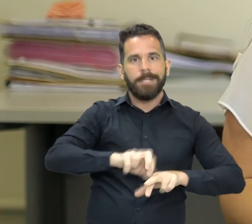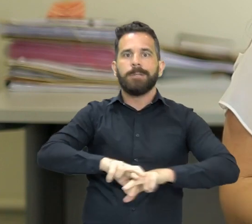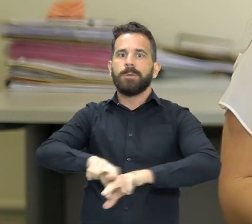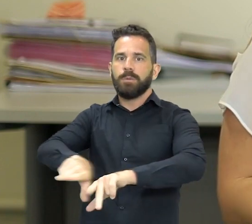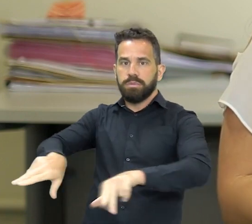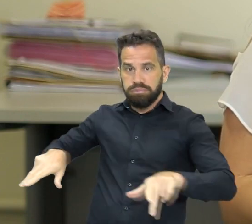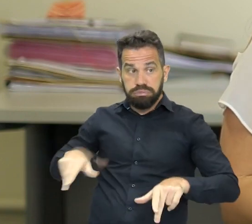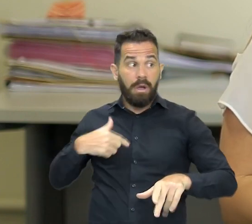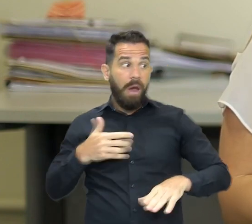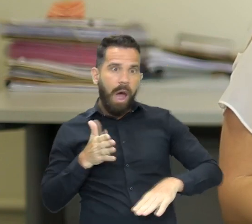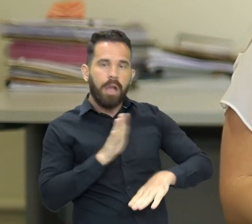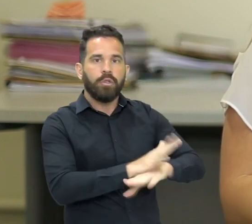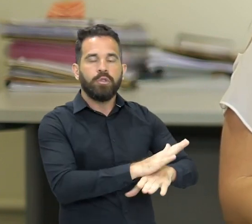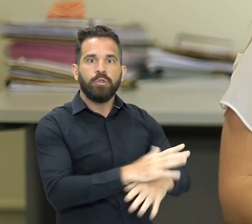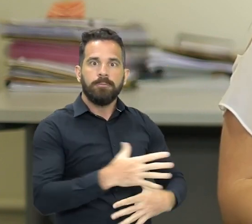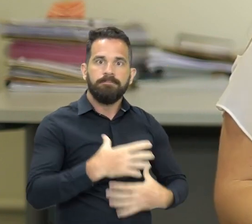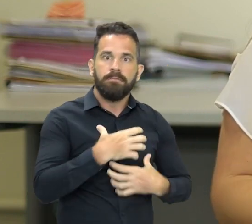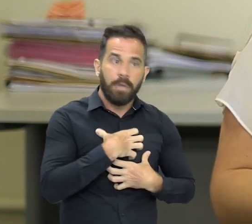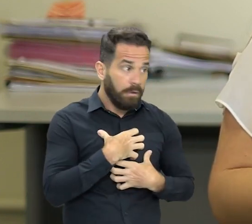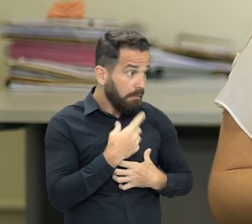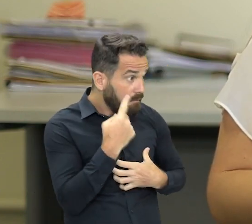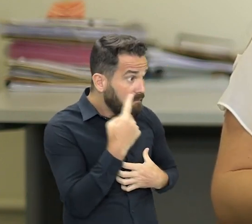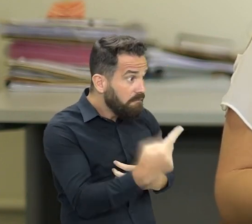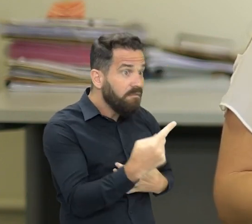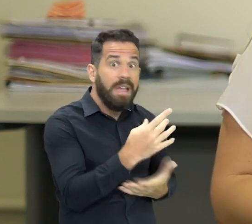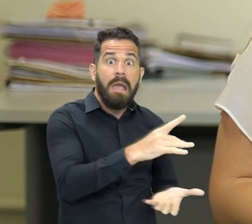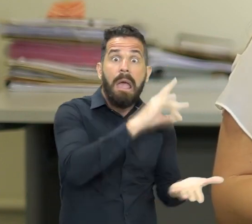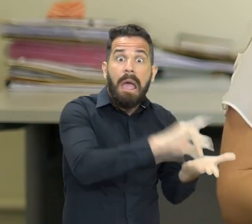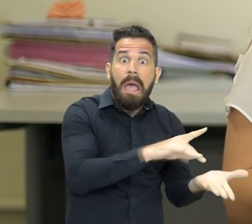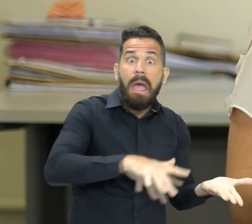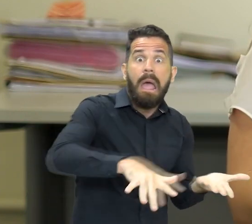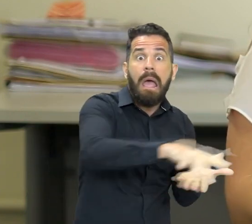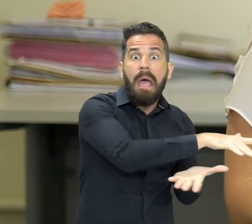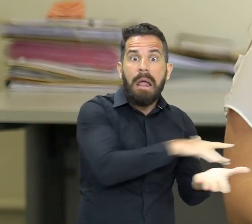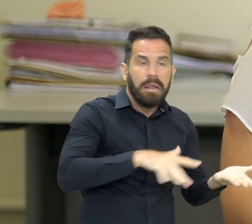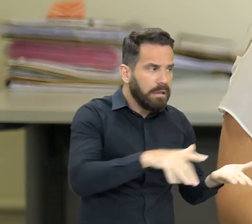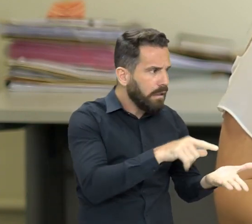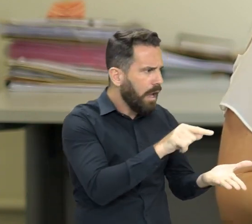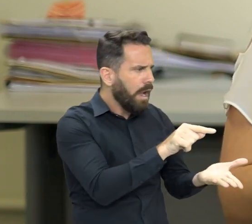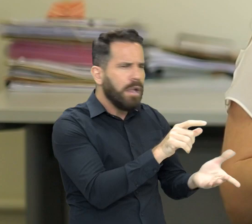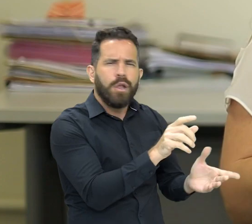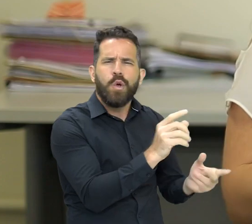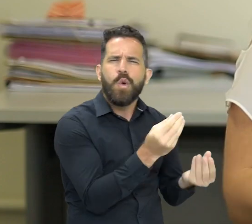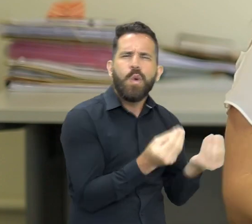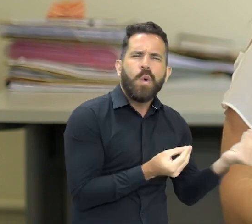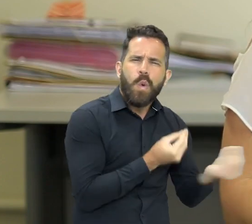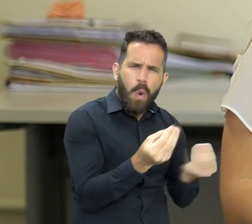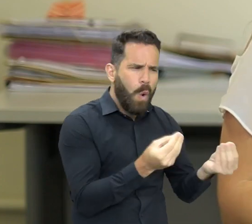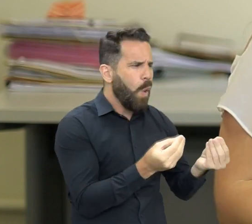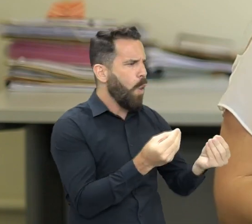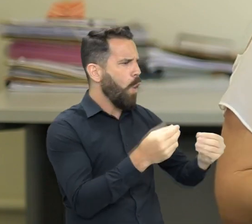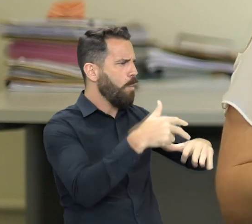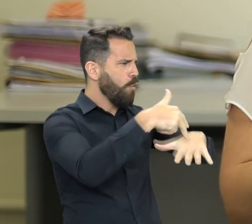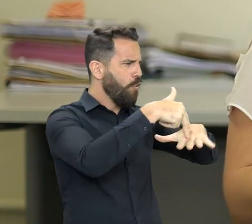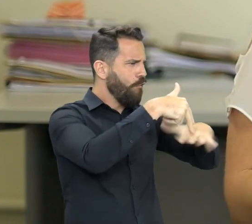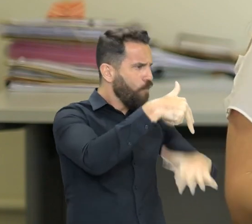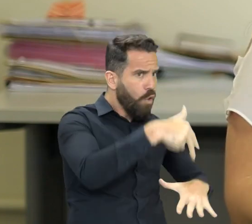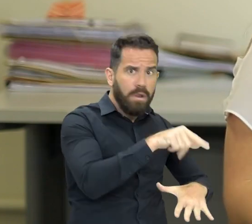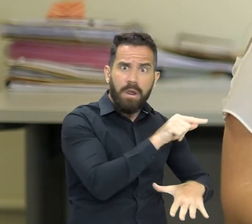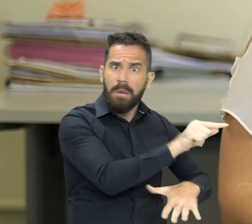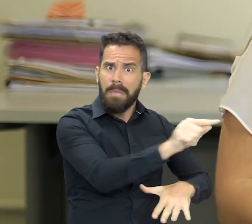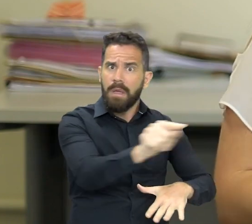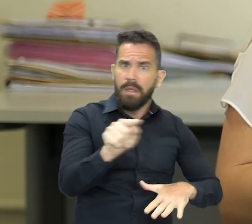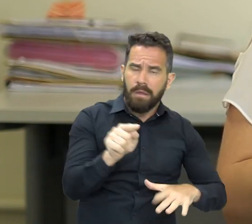estava envolvido nesse processo também. A gente se deparar com a realidade de vulnerabilidade